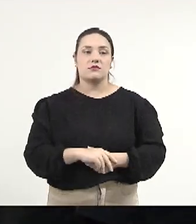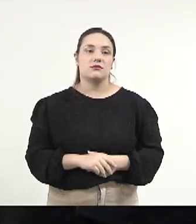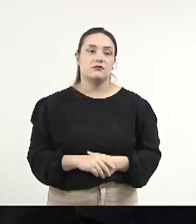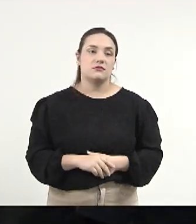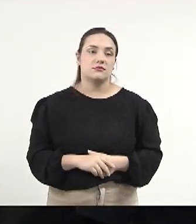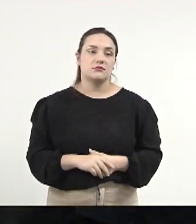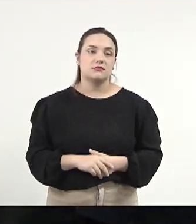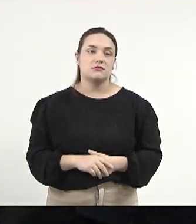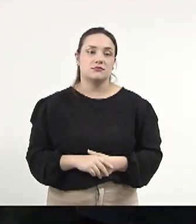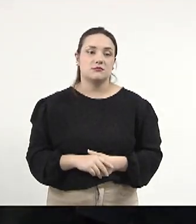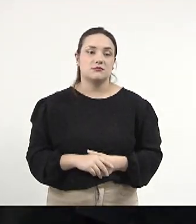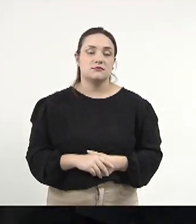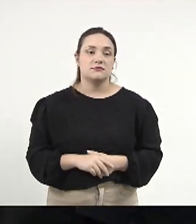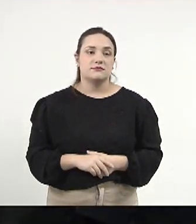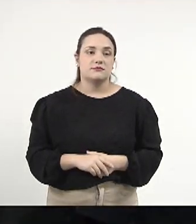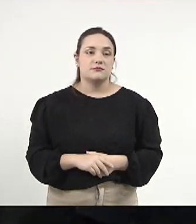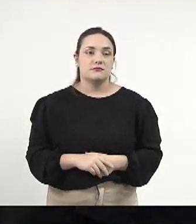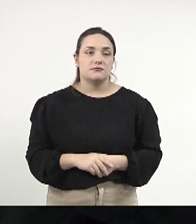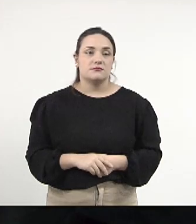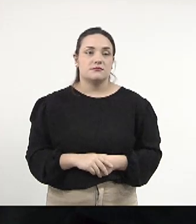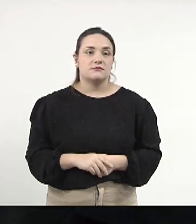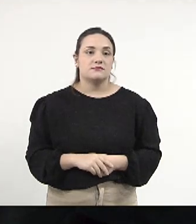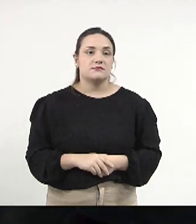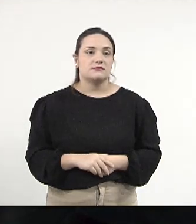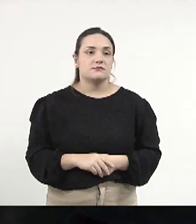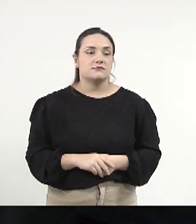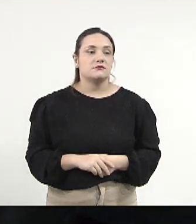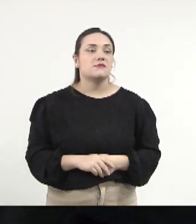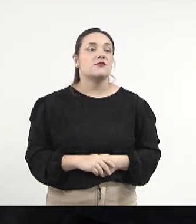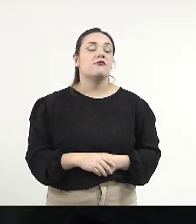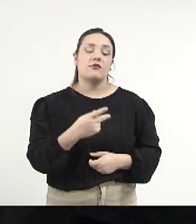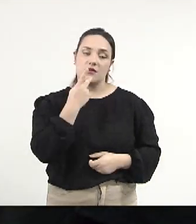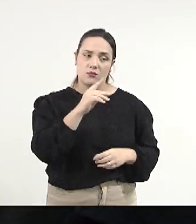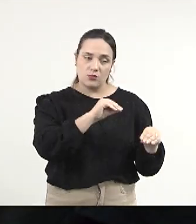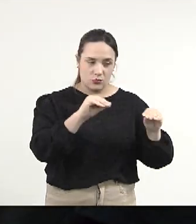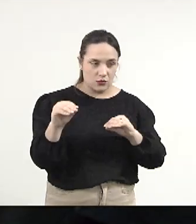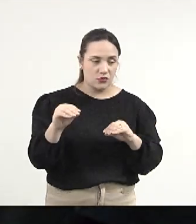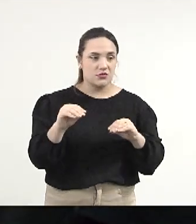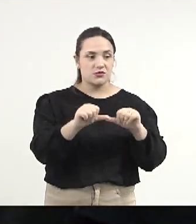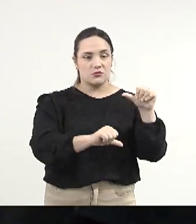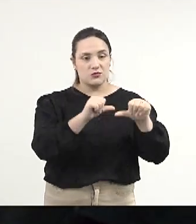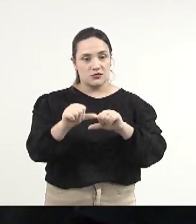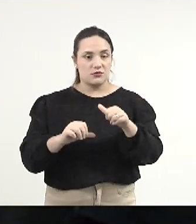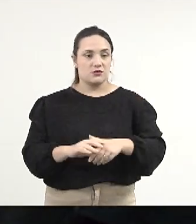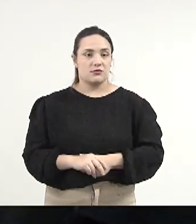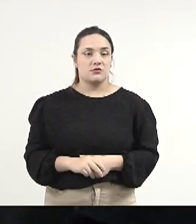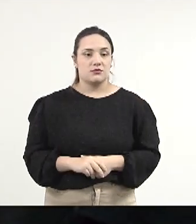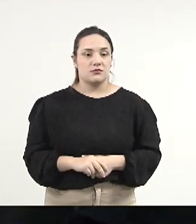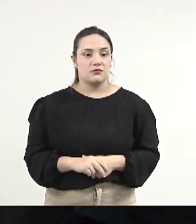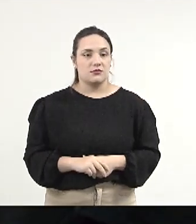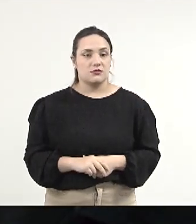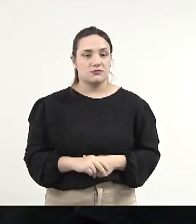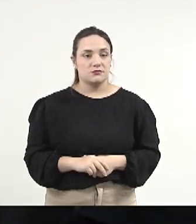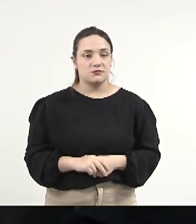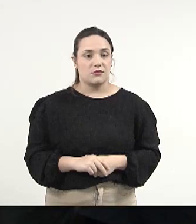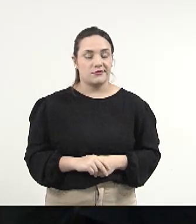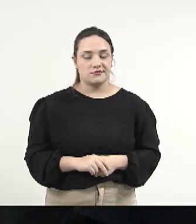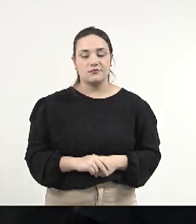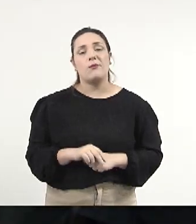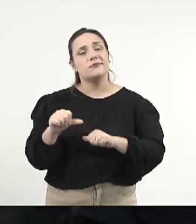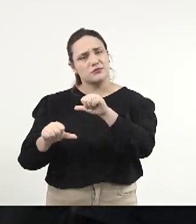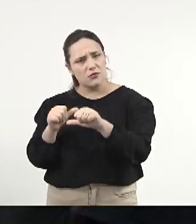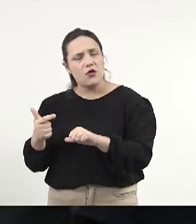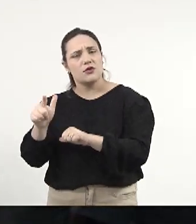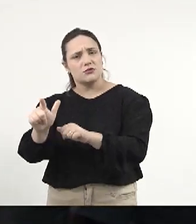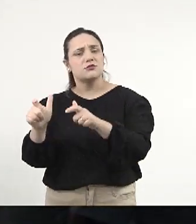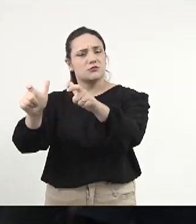que foi oferecido mudar ele de setor, ele não aceitou. Foi oferecido, deputado Paulo Corrêa, para mudar ele em um outro